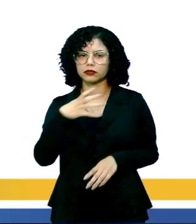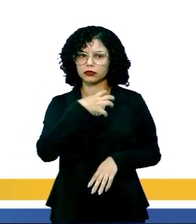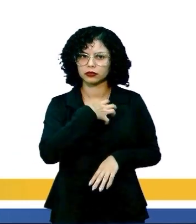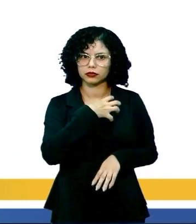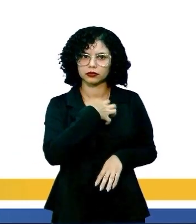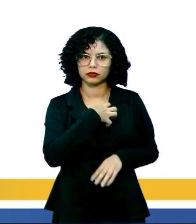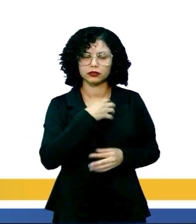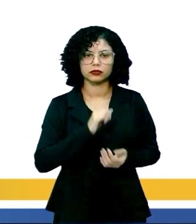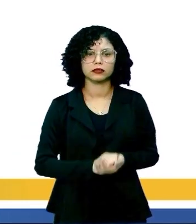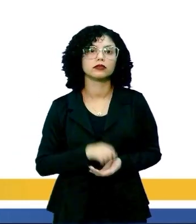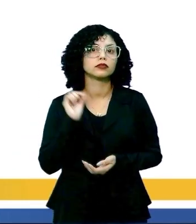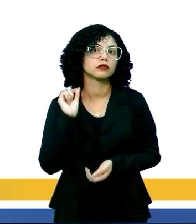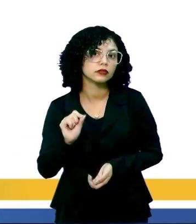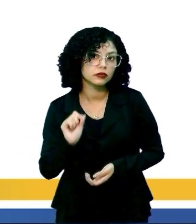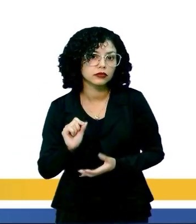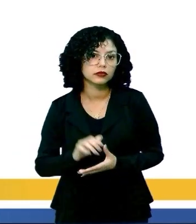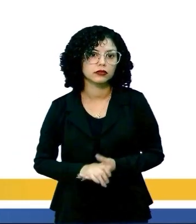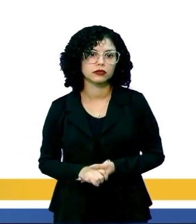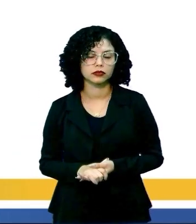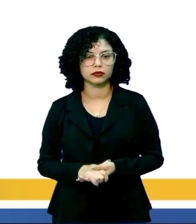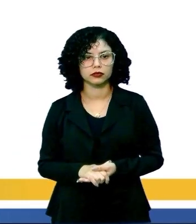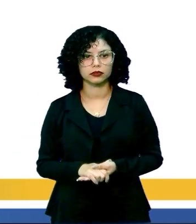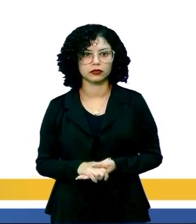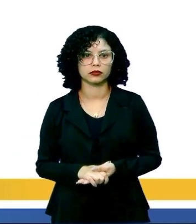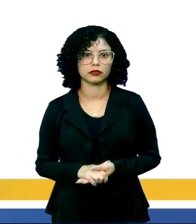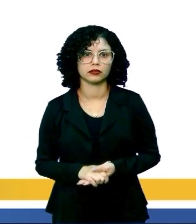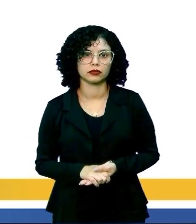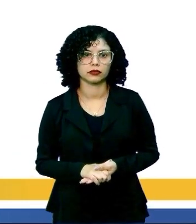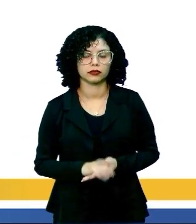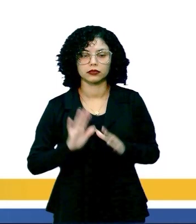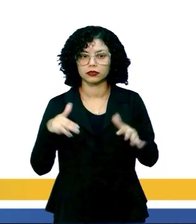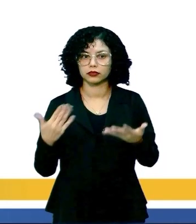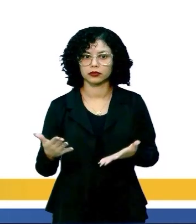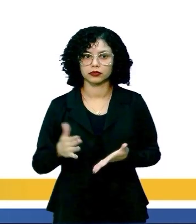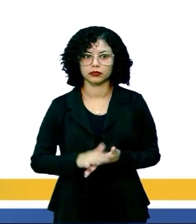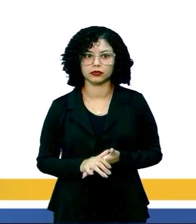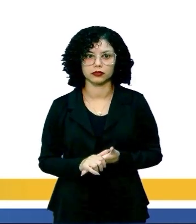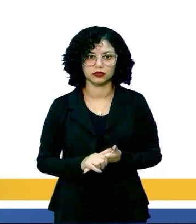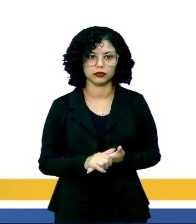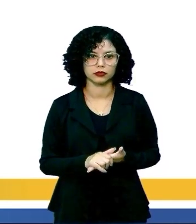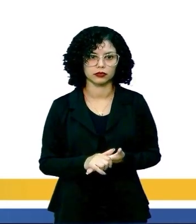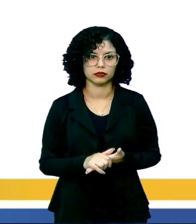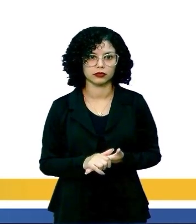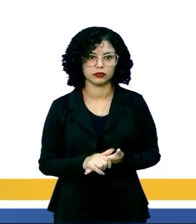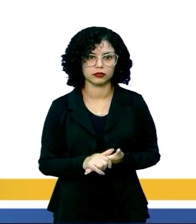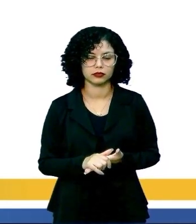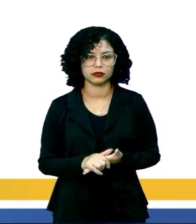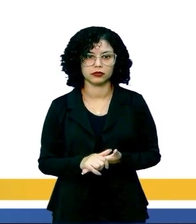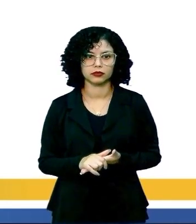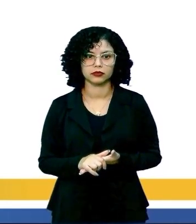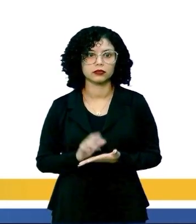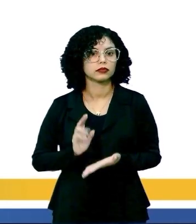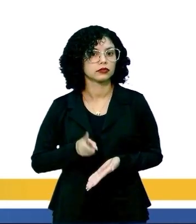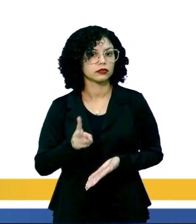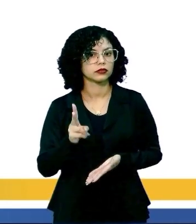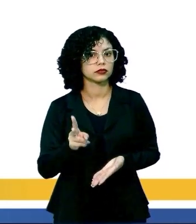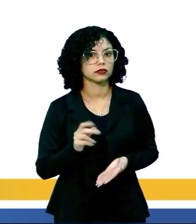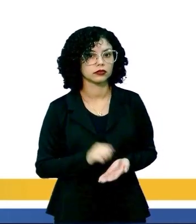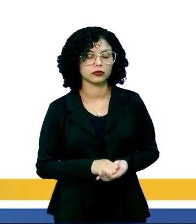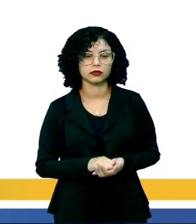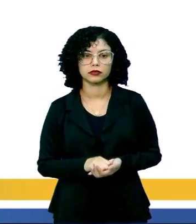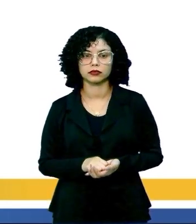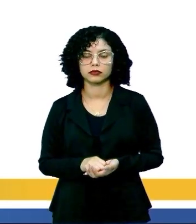estratégia, no sentido de, essa estratégia qual seria? Seria a estratégia de manter essa elite no